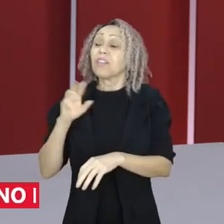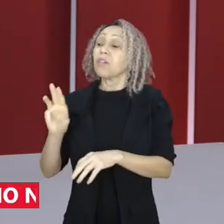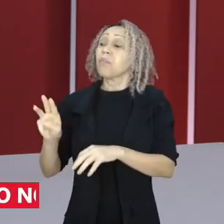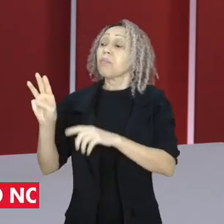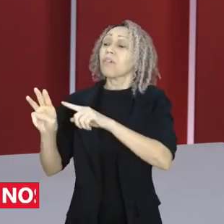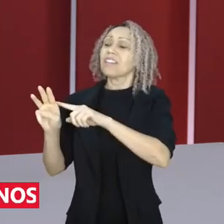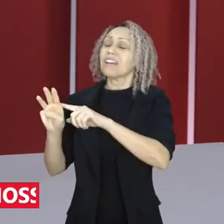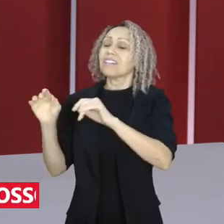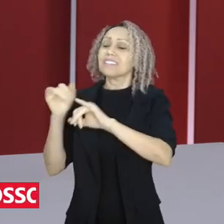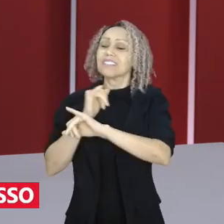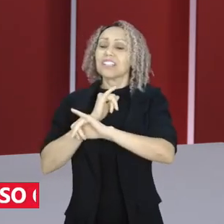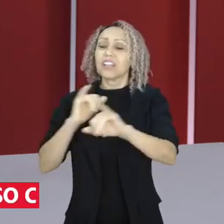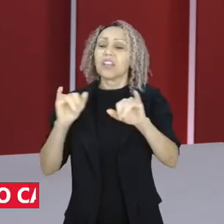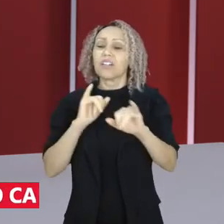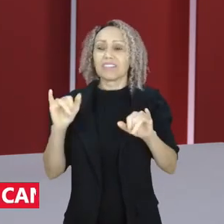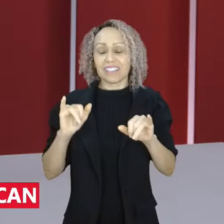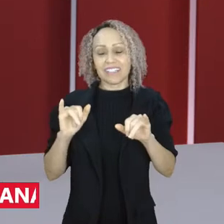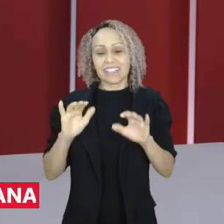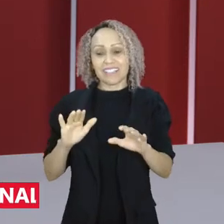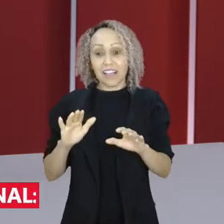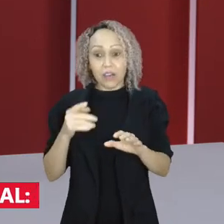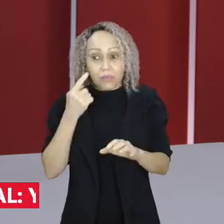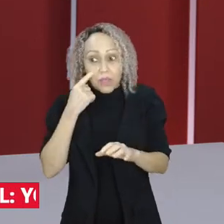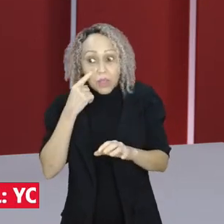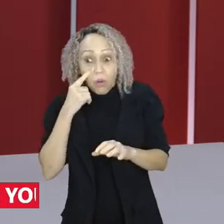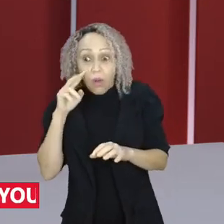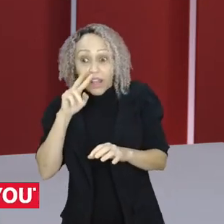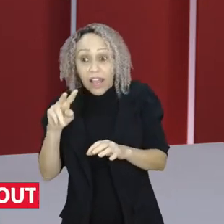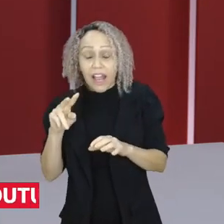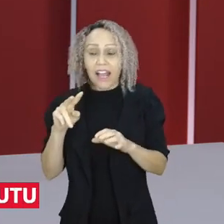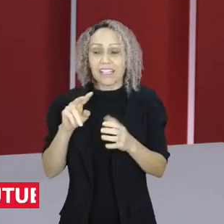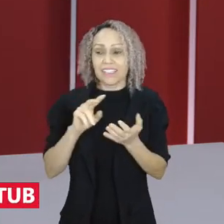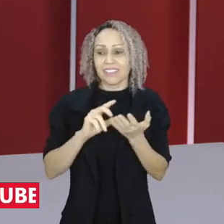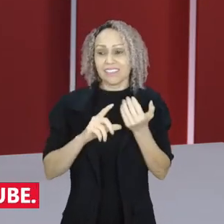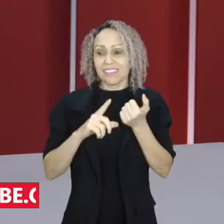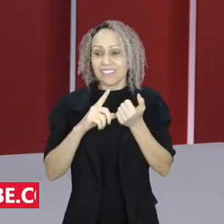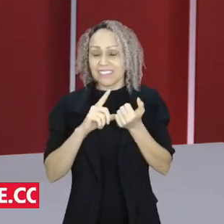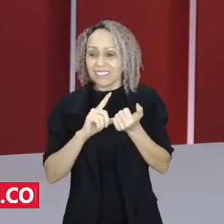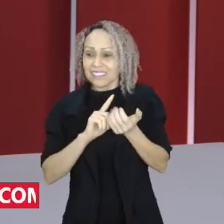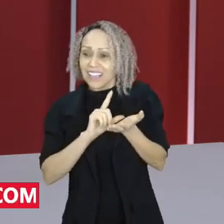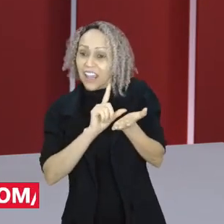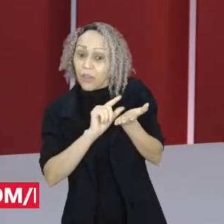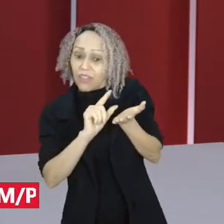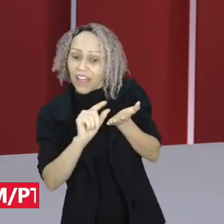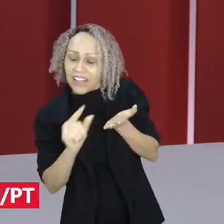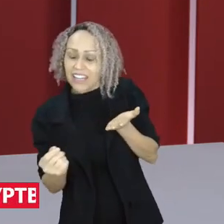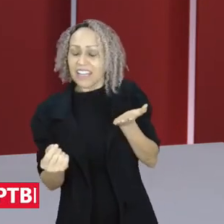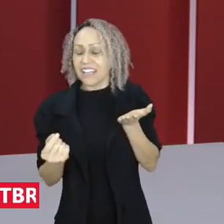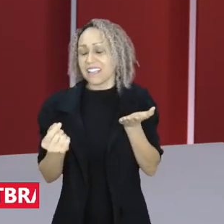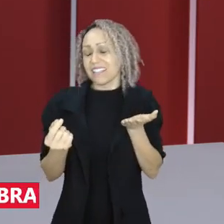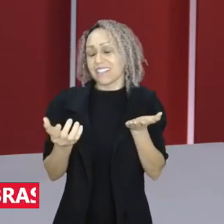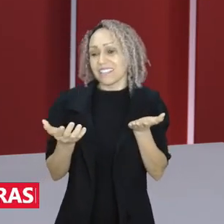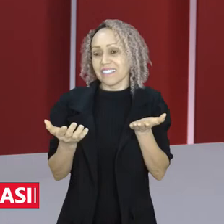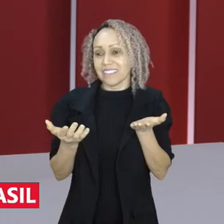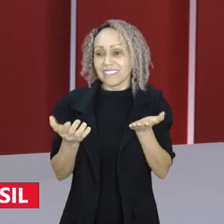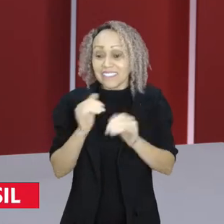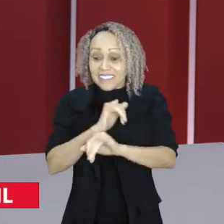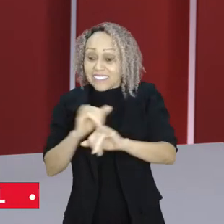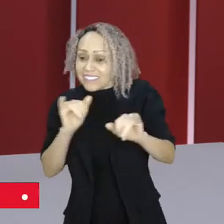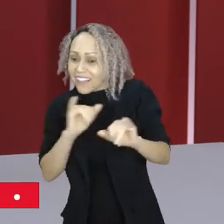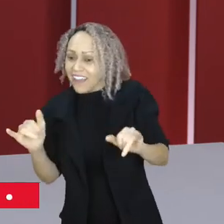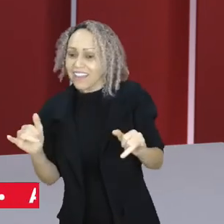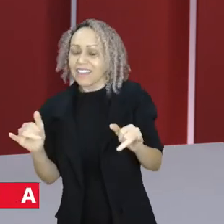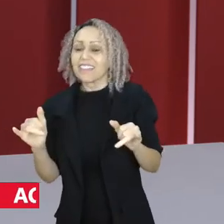dê uma olhadinha nas notícias nos artigos Todo o material que é publicado diariamente no nosso portal de notícias